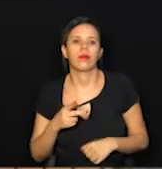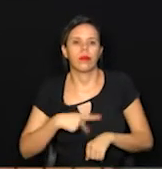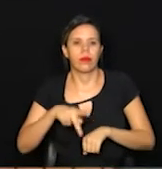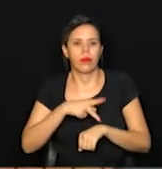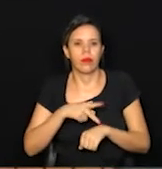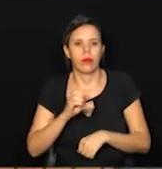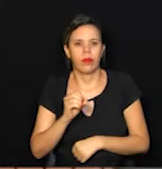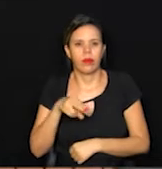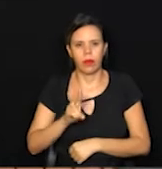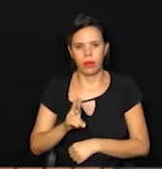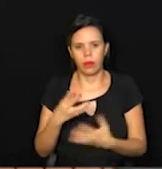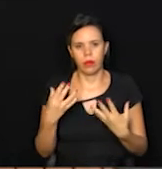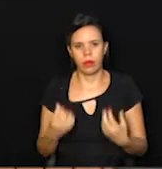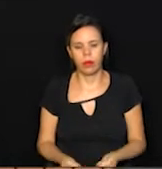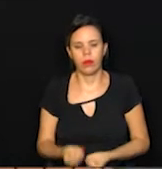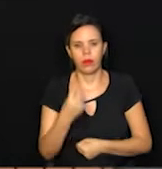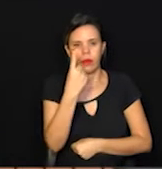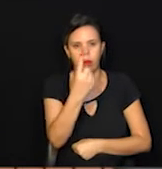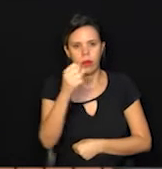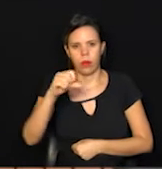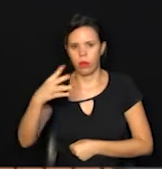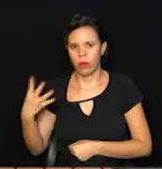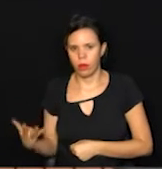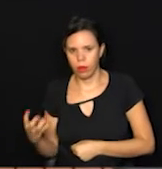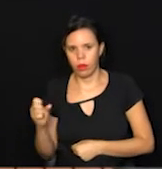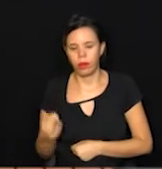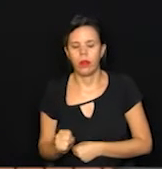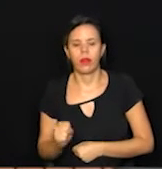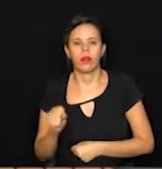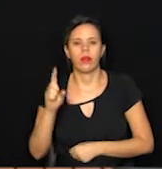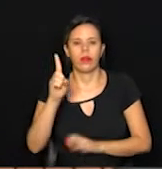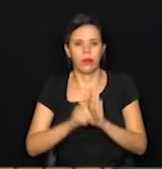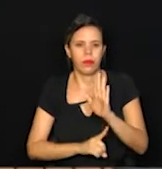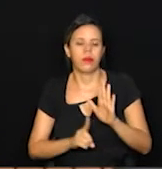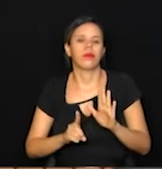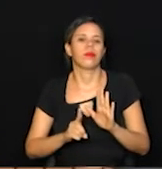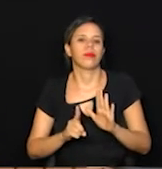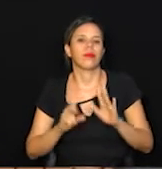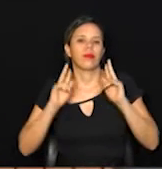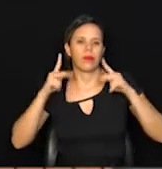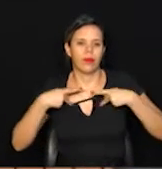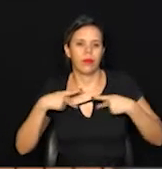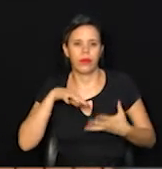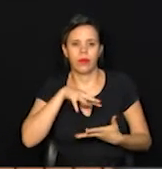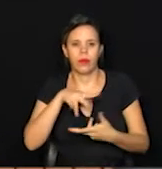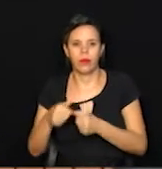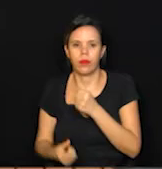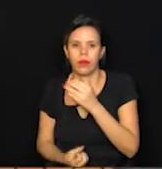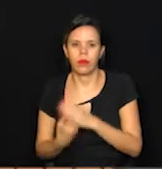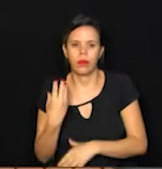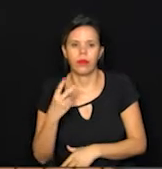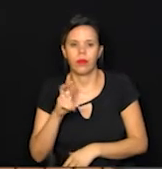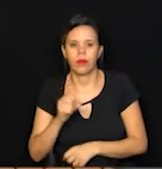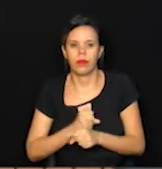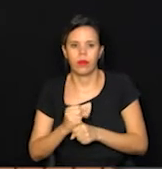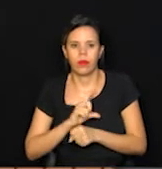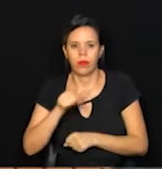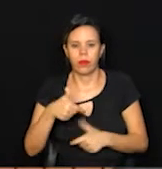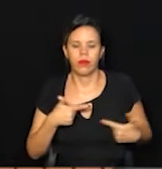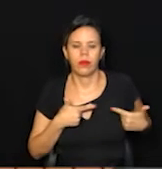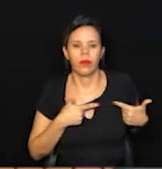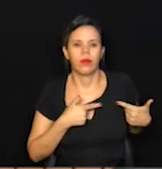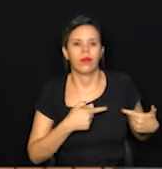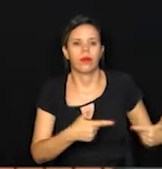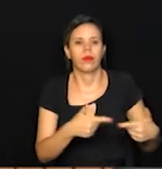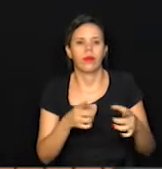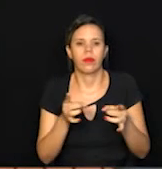ONU adotaram em 1948 a Declaração Universal dos Direitos Humanos, que foi criada após 50 anos de guerra,